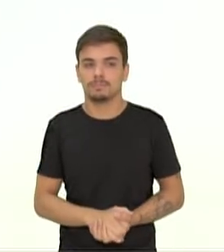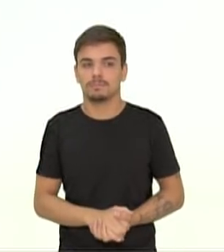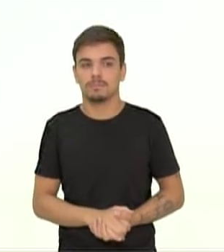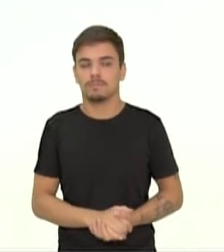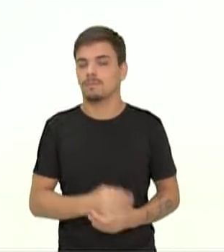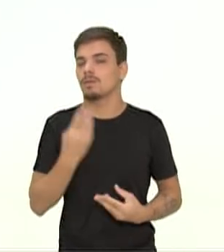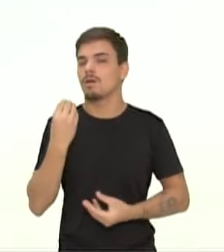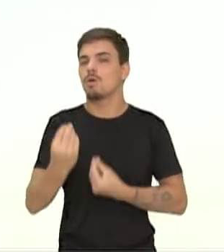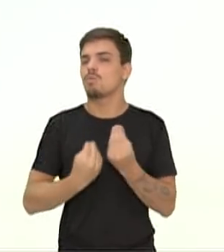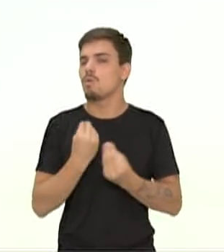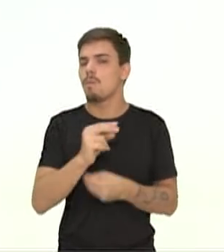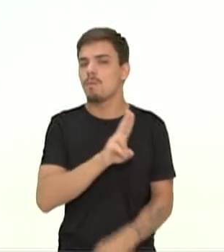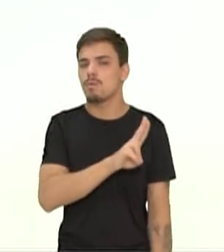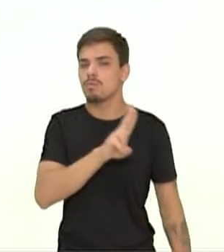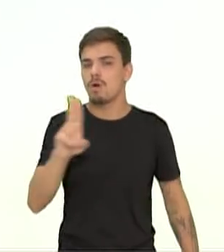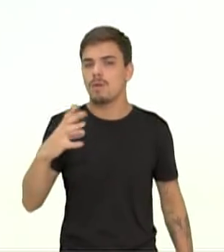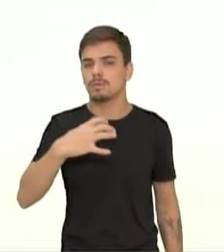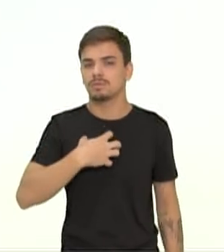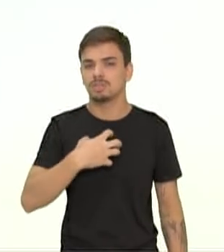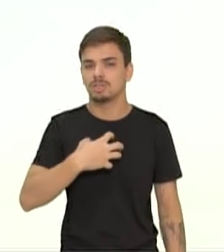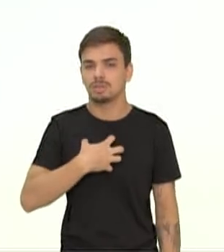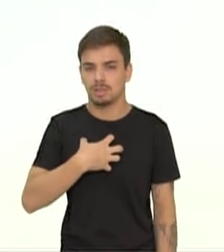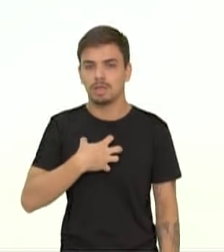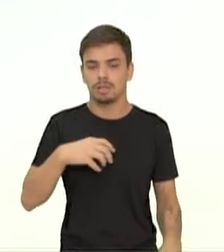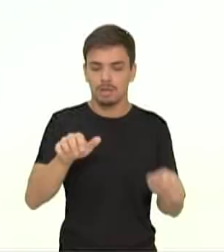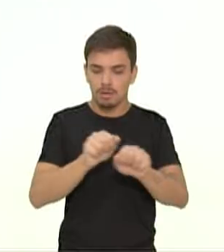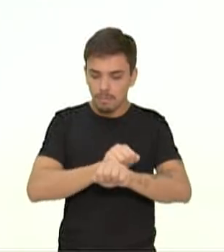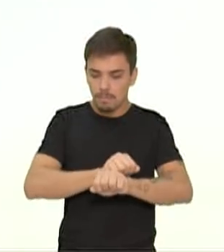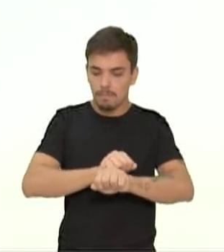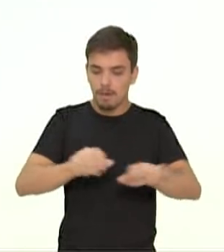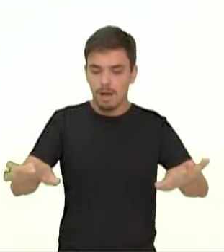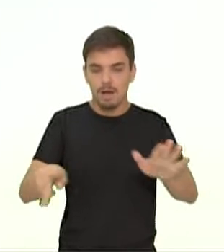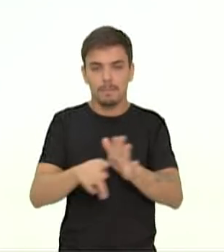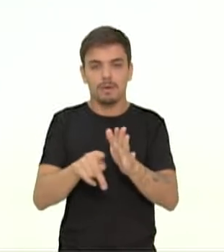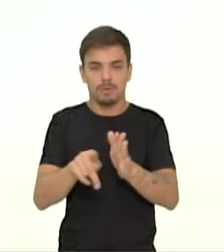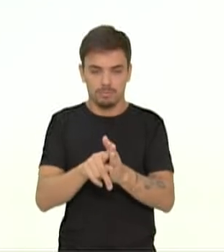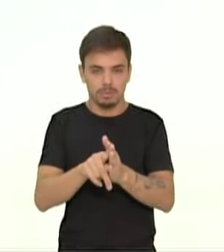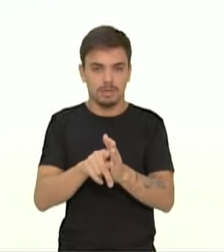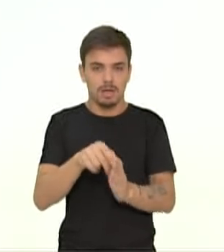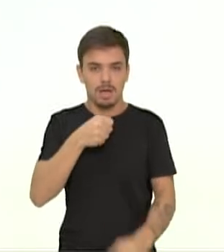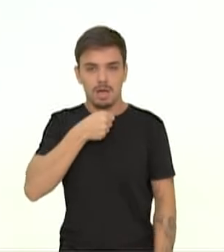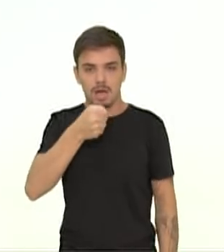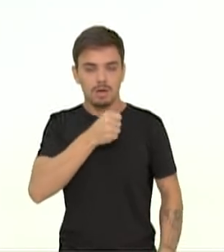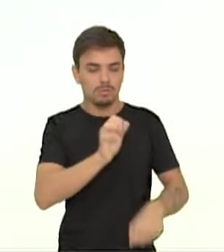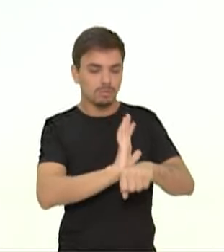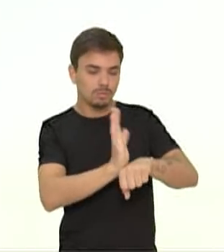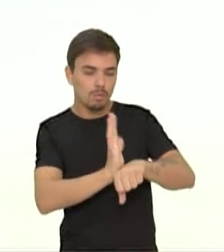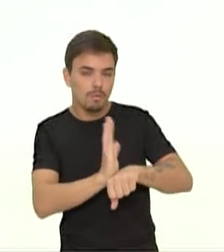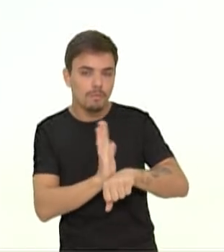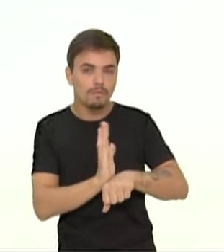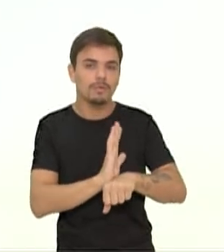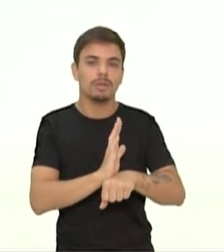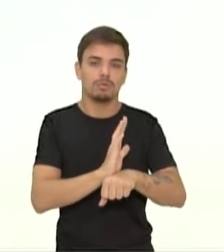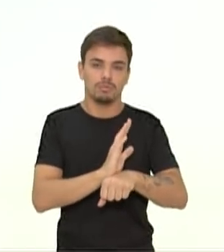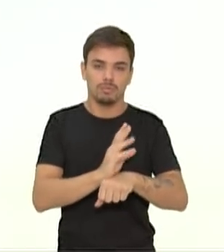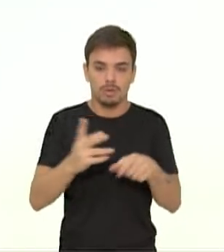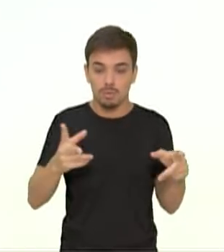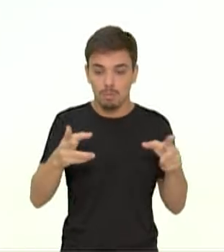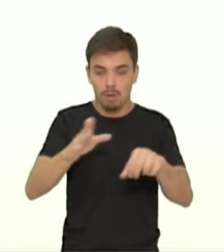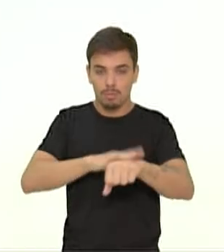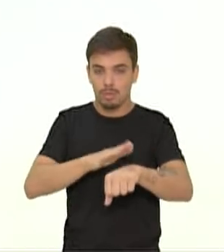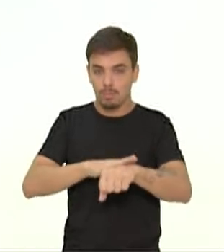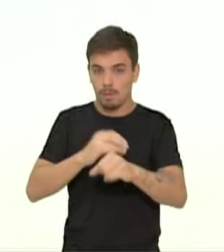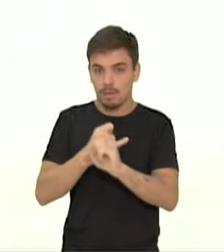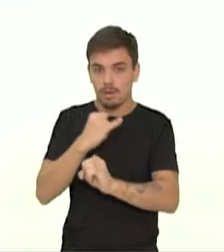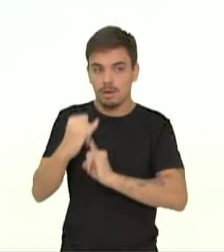é chamada a forma de transmissão instantânea de dados de áudio e vídeo pela internet? Letra